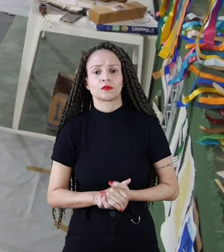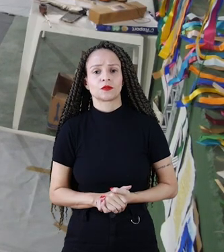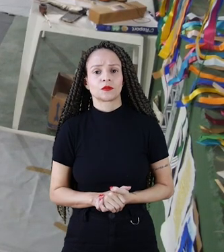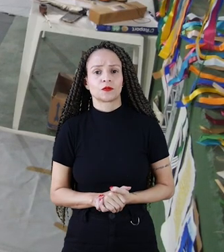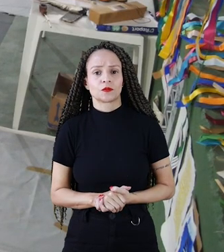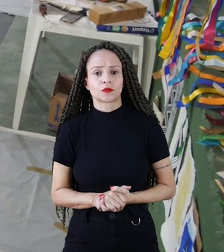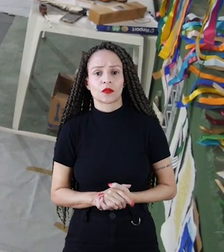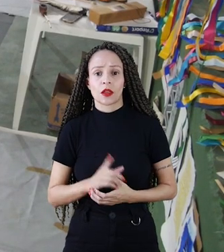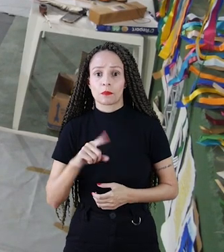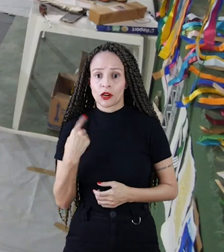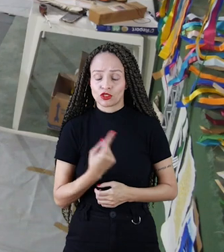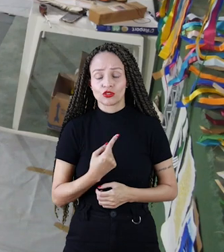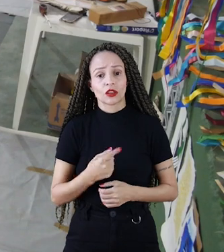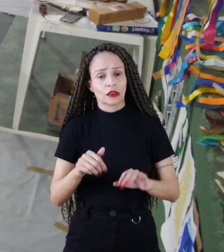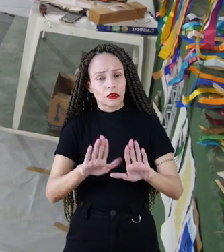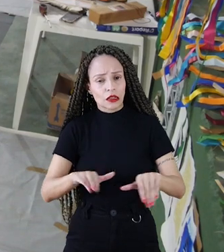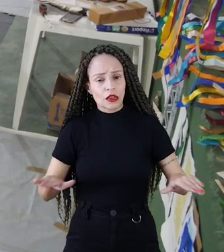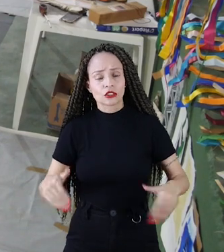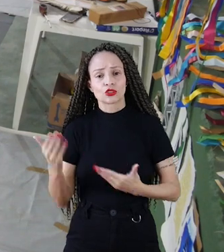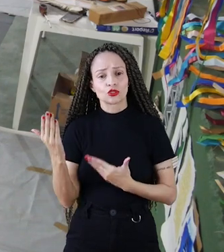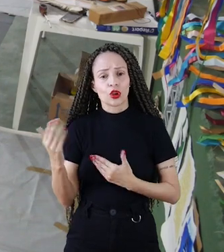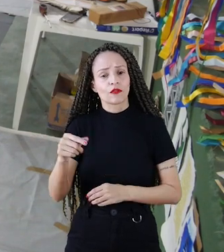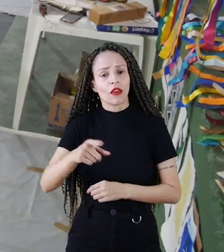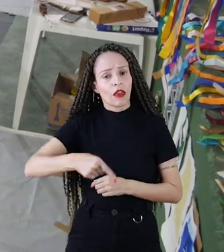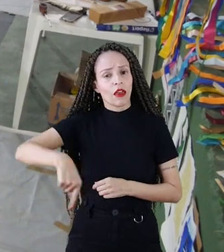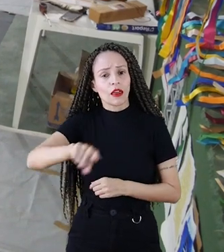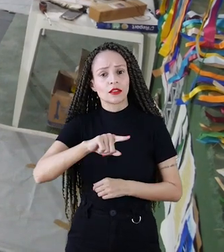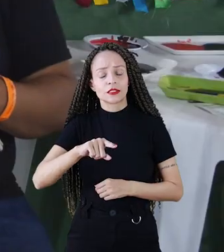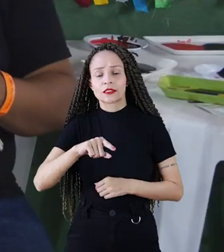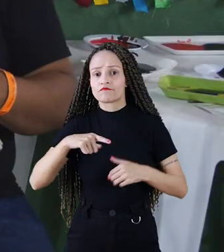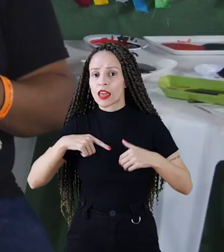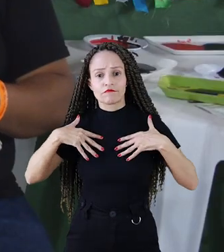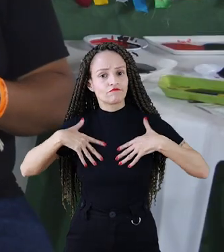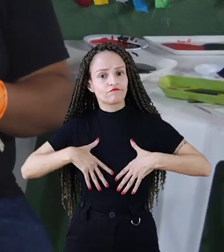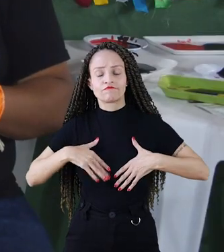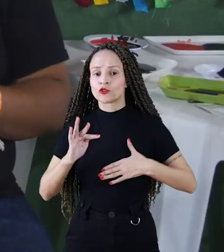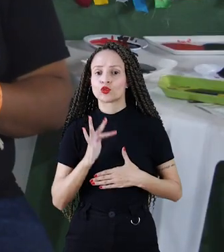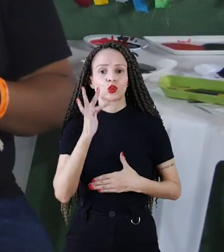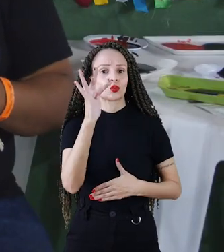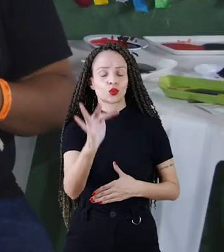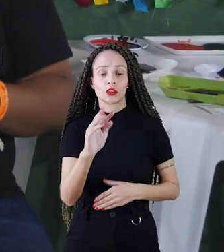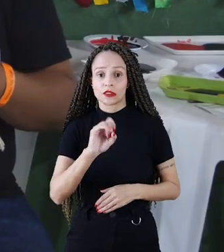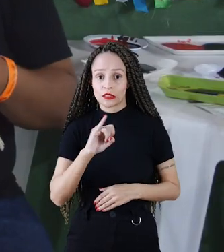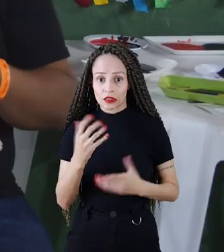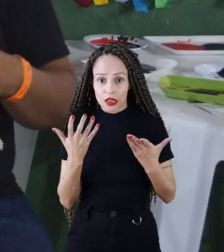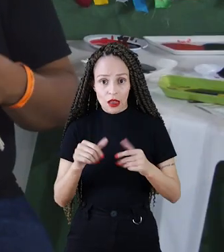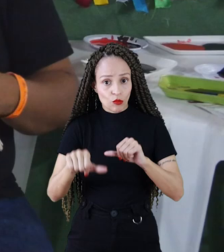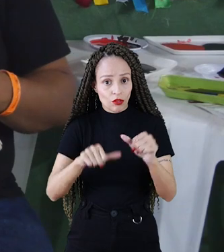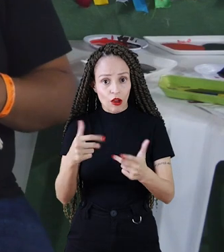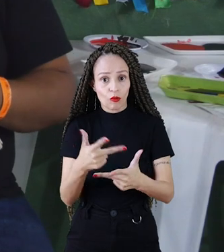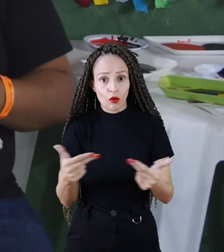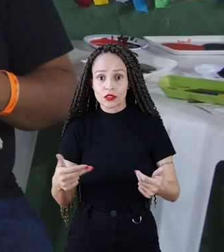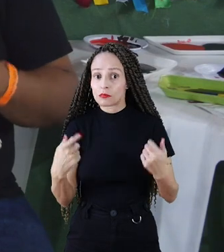Elon oficina de grafismo indígena guaran jovens eles eles carregam o futuro com eles então se a gente quer